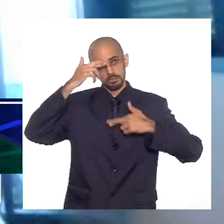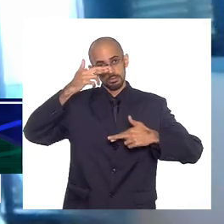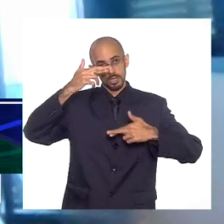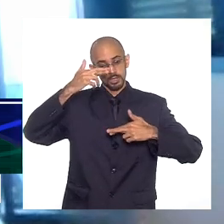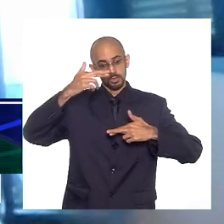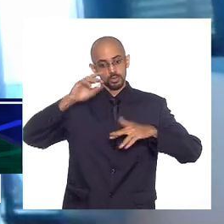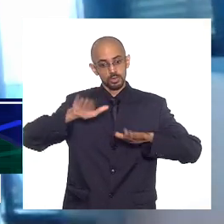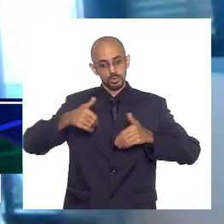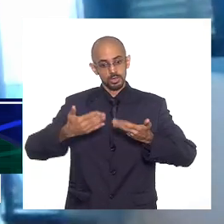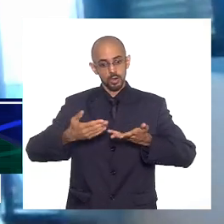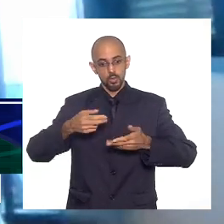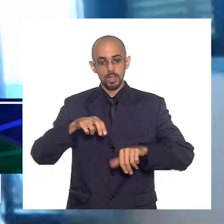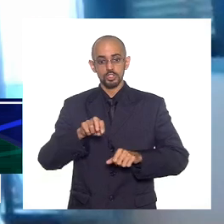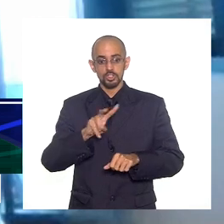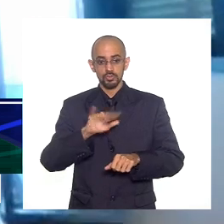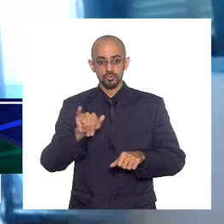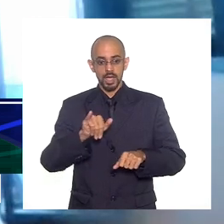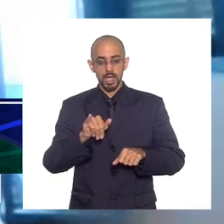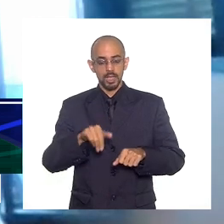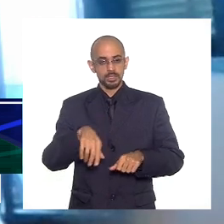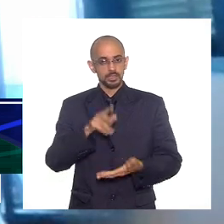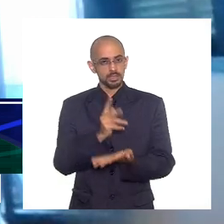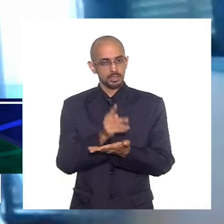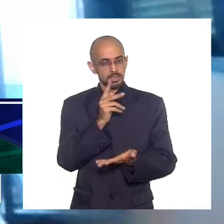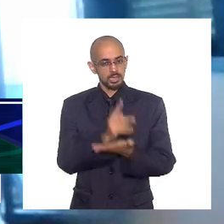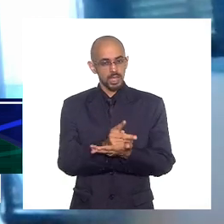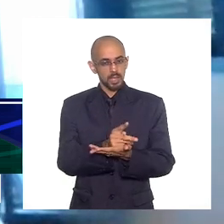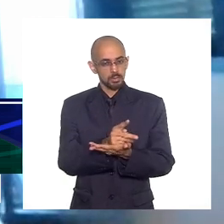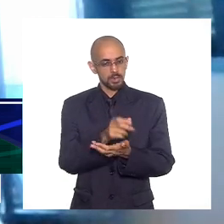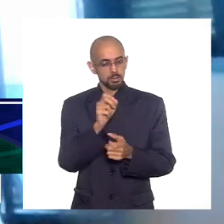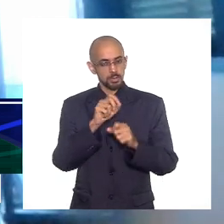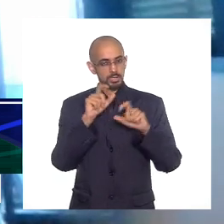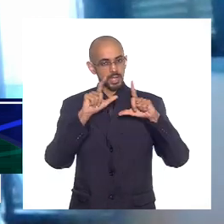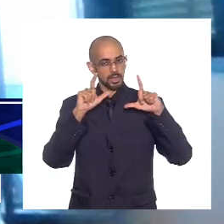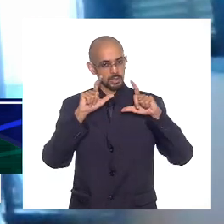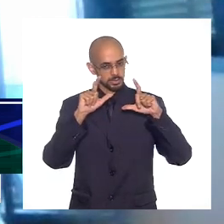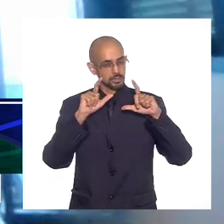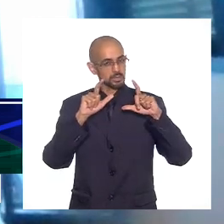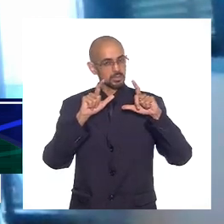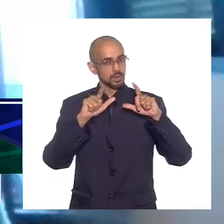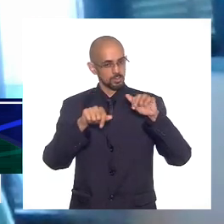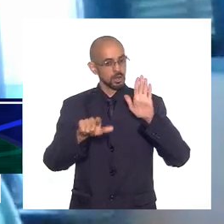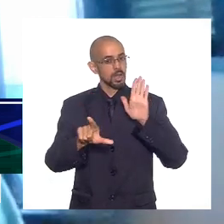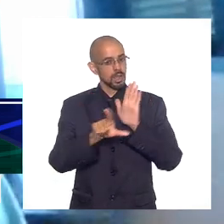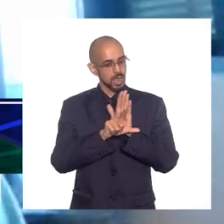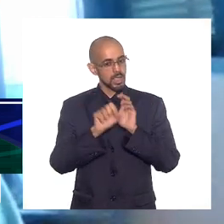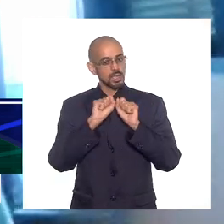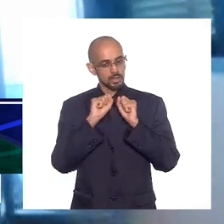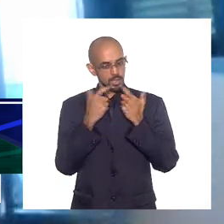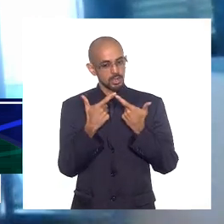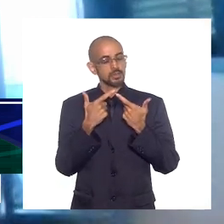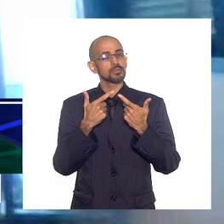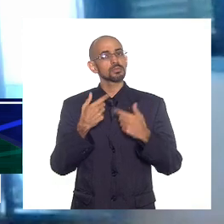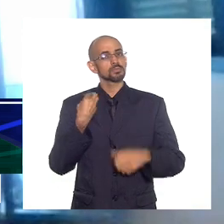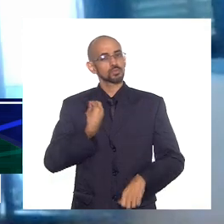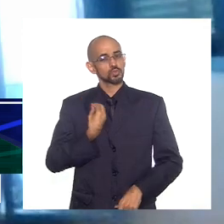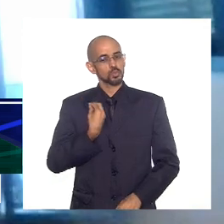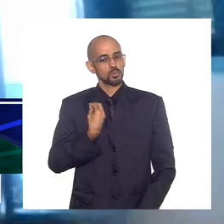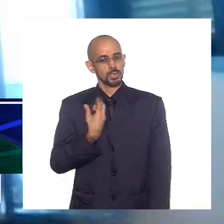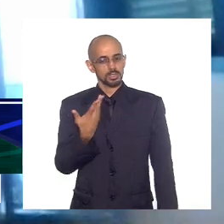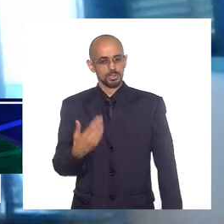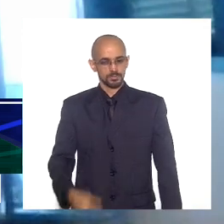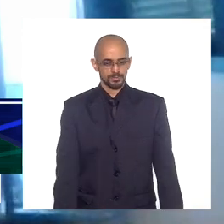vamos continuar atentos e vigilantes nesse sentido. Lei da Assembleia, cumpra-se.